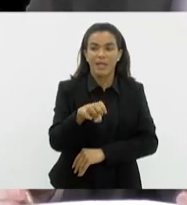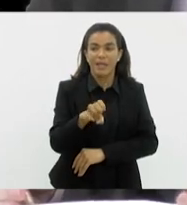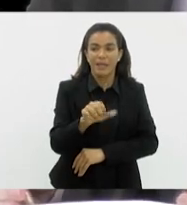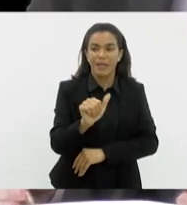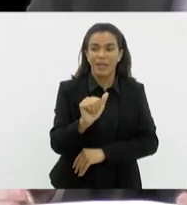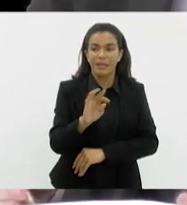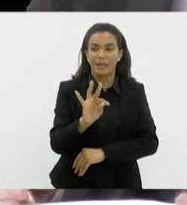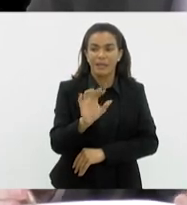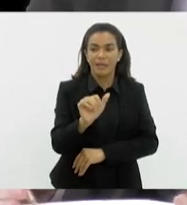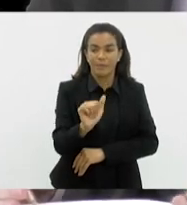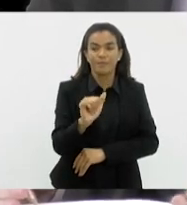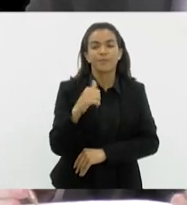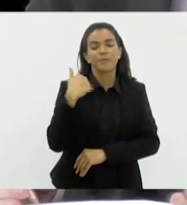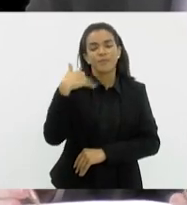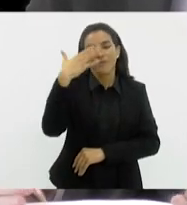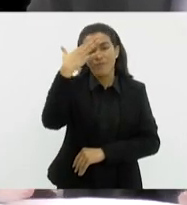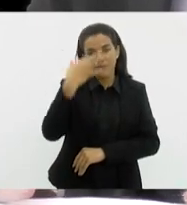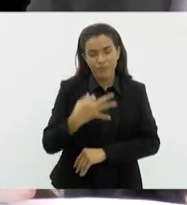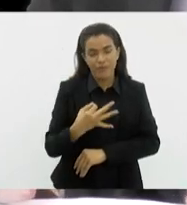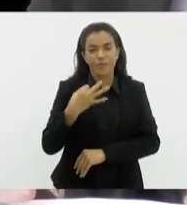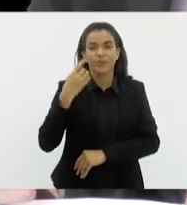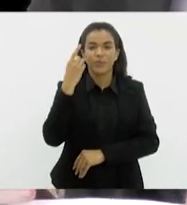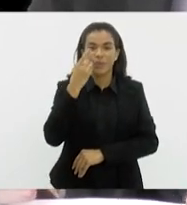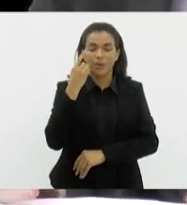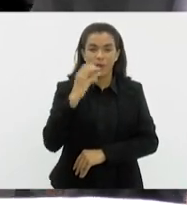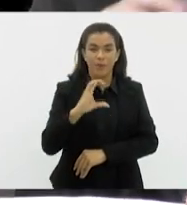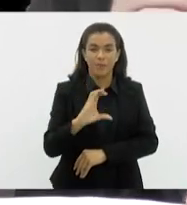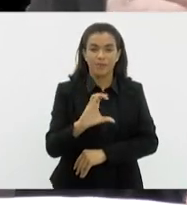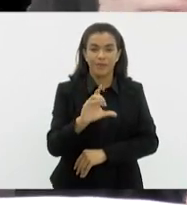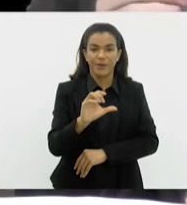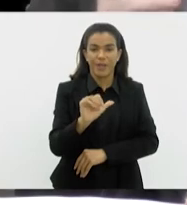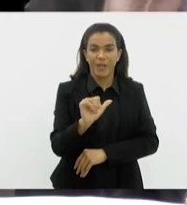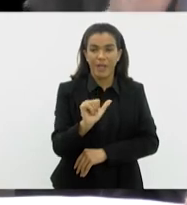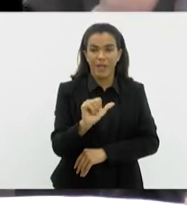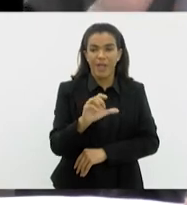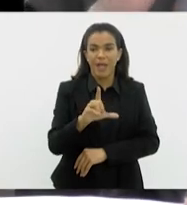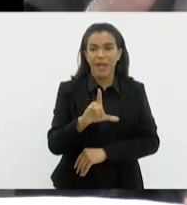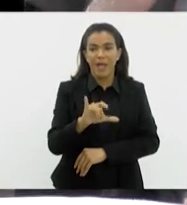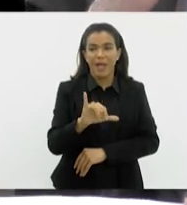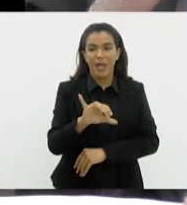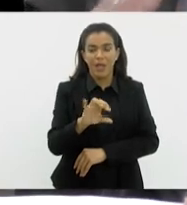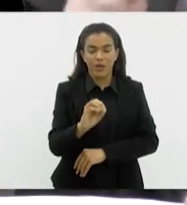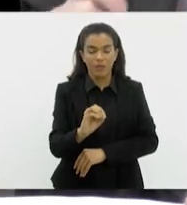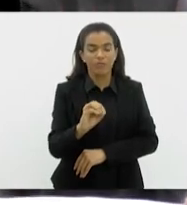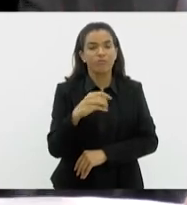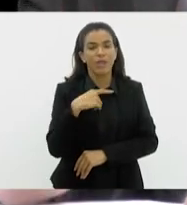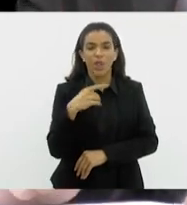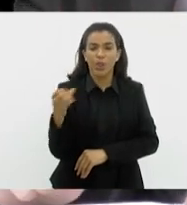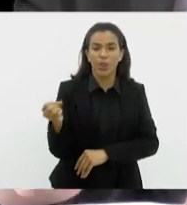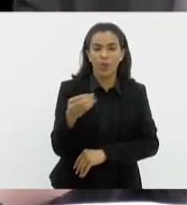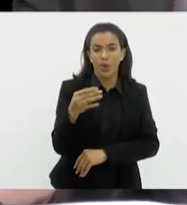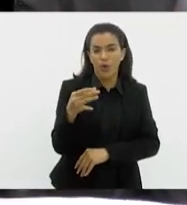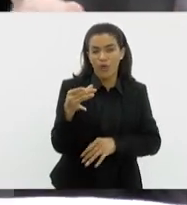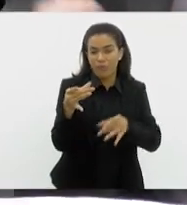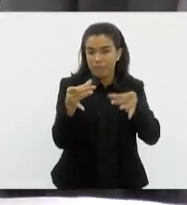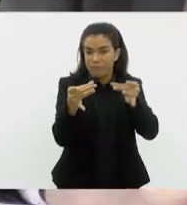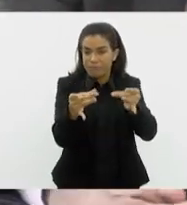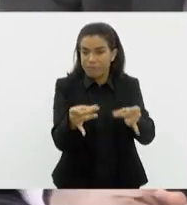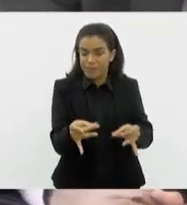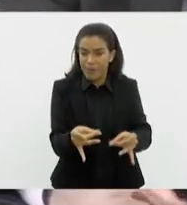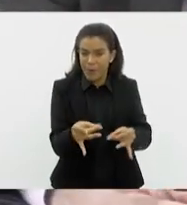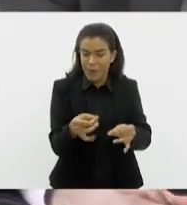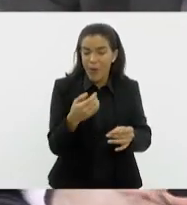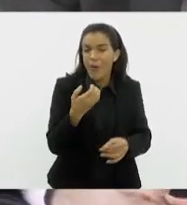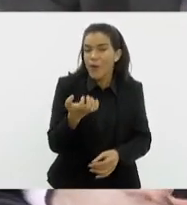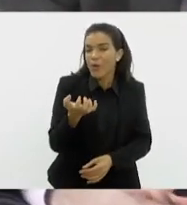que o deputado Cláudio Caiado, ele traz novos elementos. Eu gostaria de pedir vista, porque